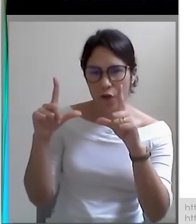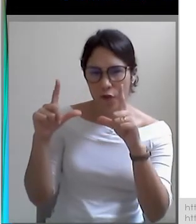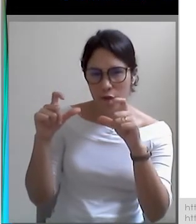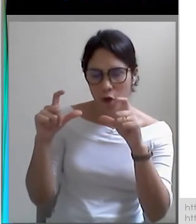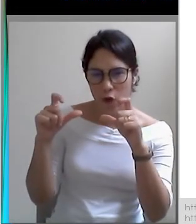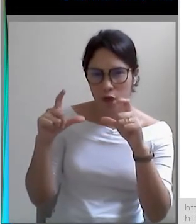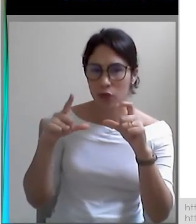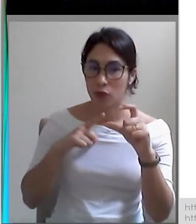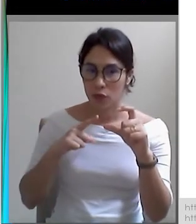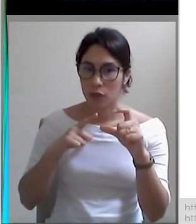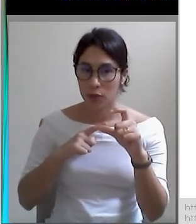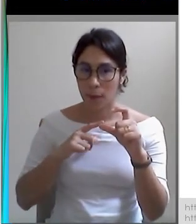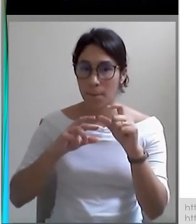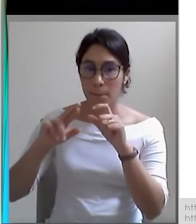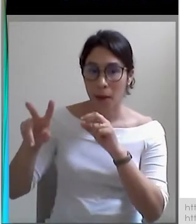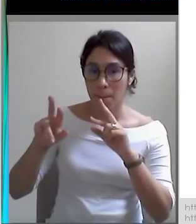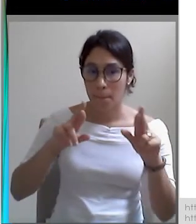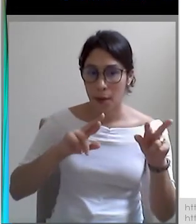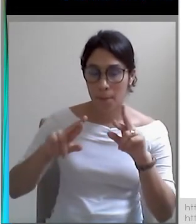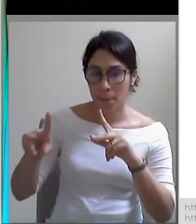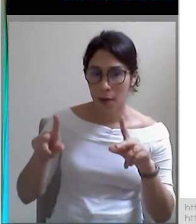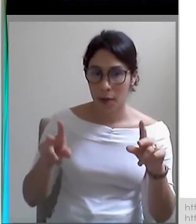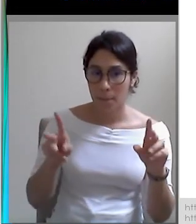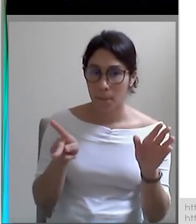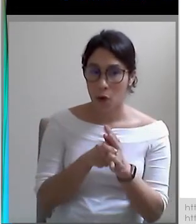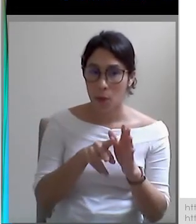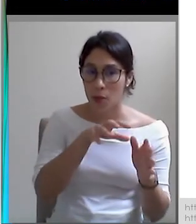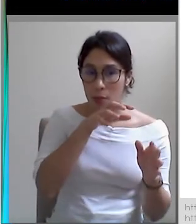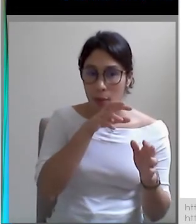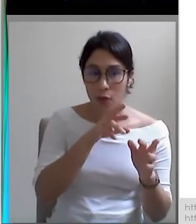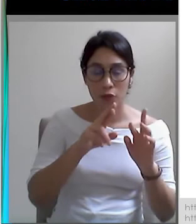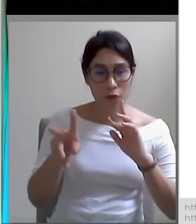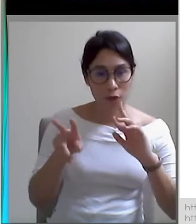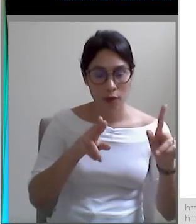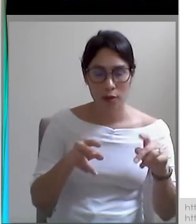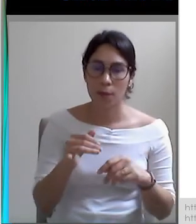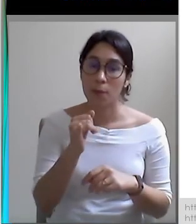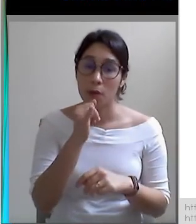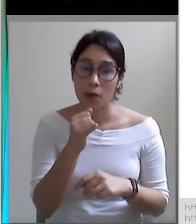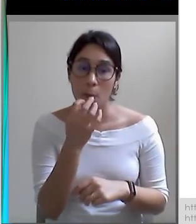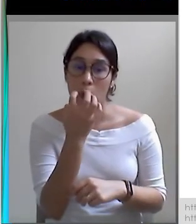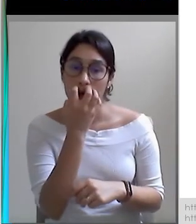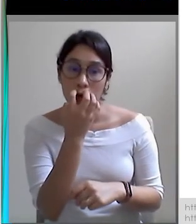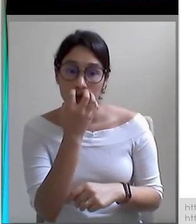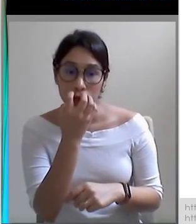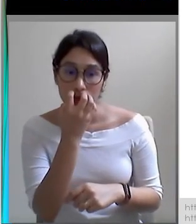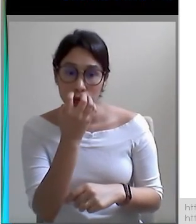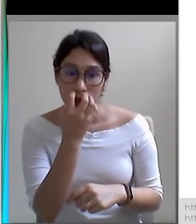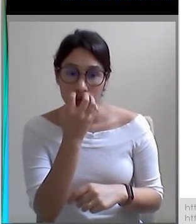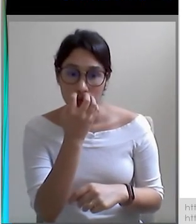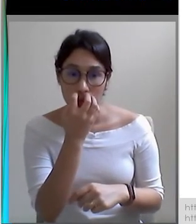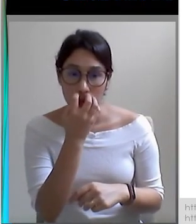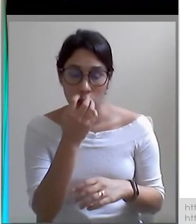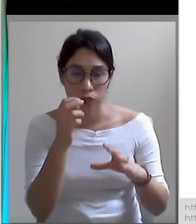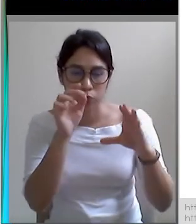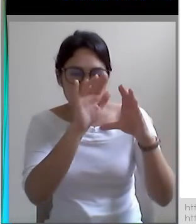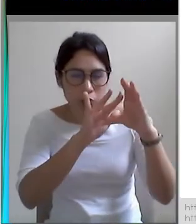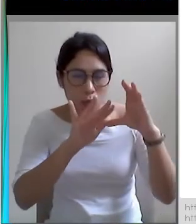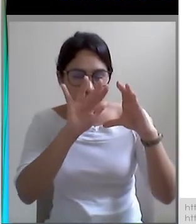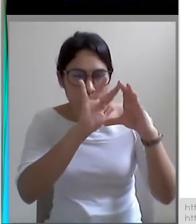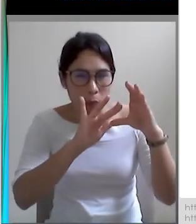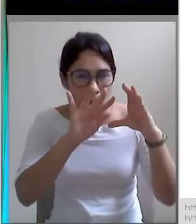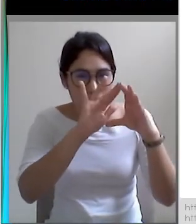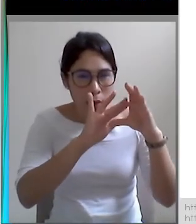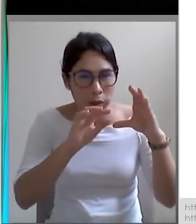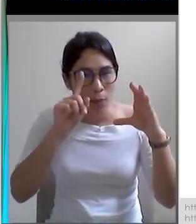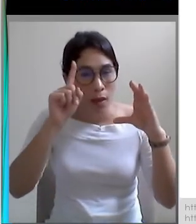A micrografia inferior demonstra neutrófilos em diferentes espécies. Os neutrófilos